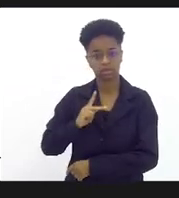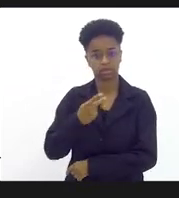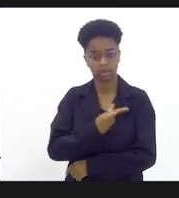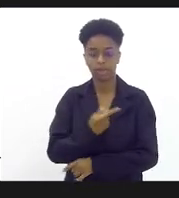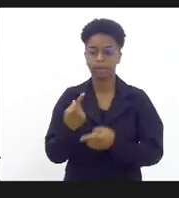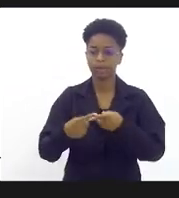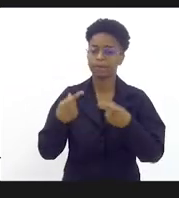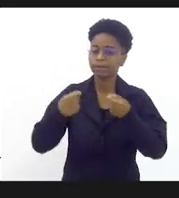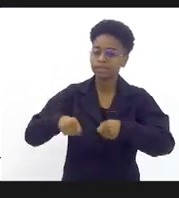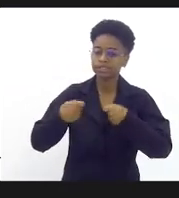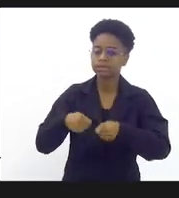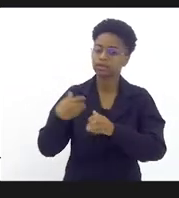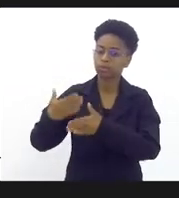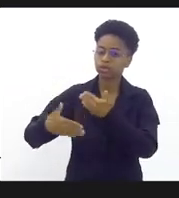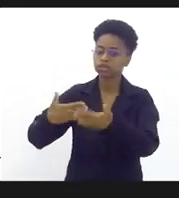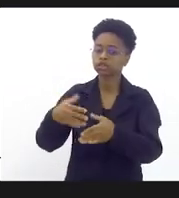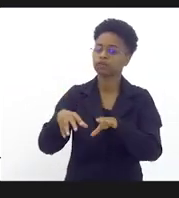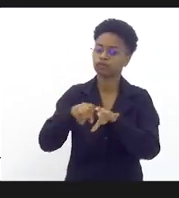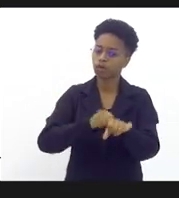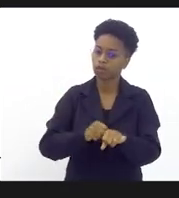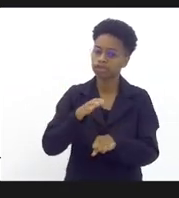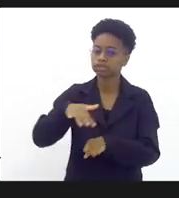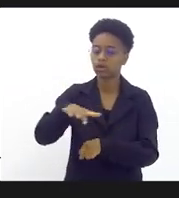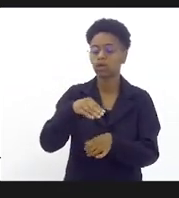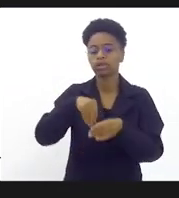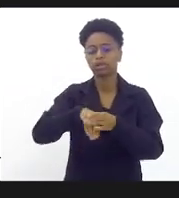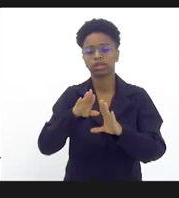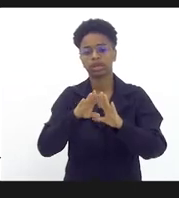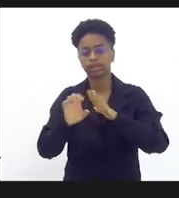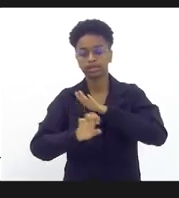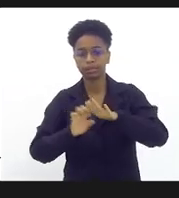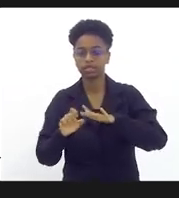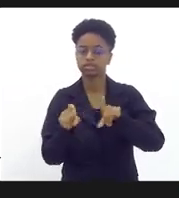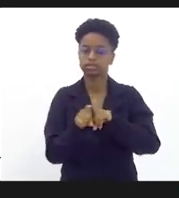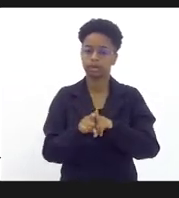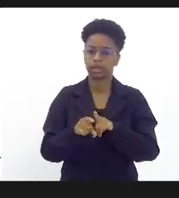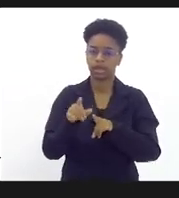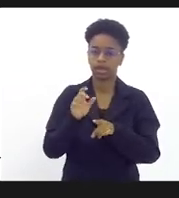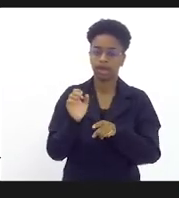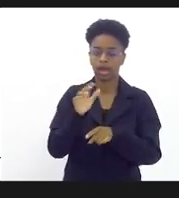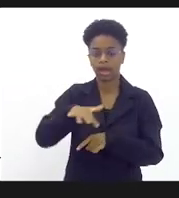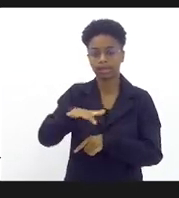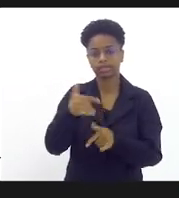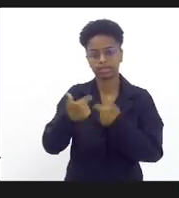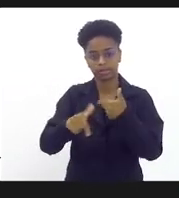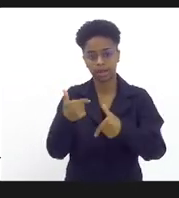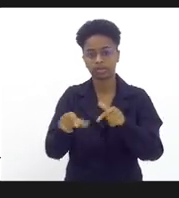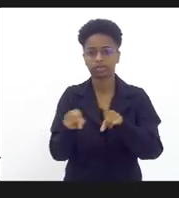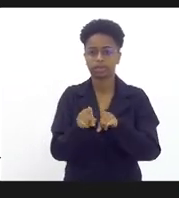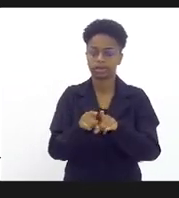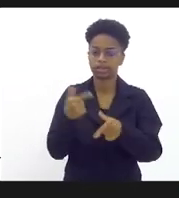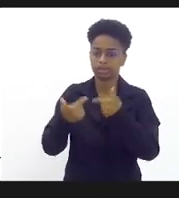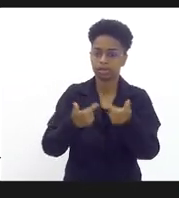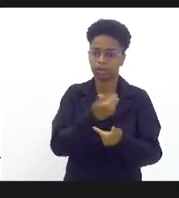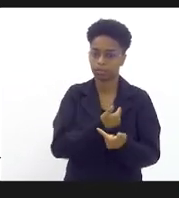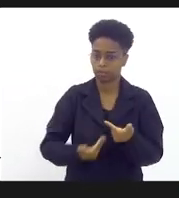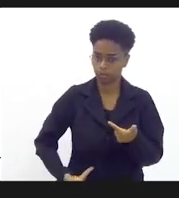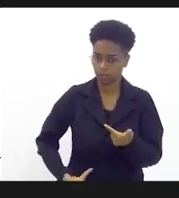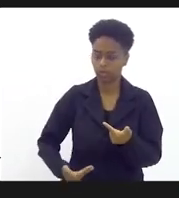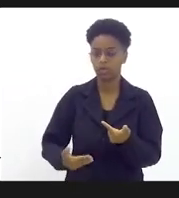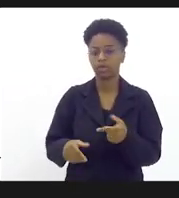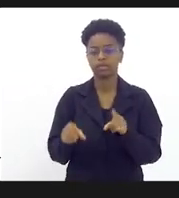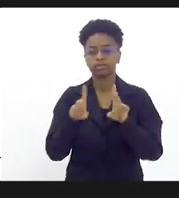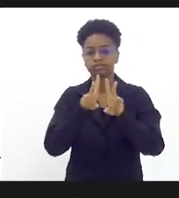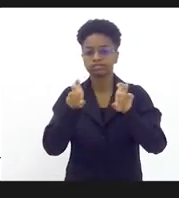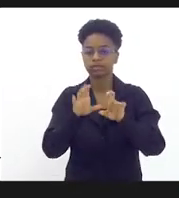haja um processo de formação nas nossas empresas, no mercado de trabalho, no serviço público, sobre o acolhimento dessas